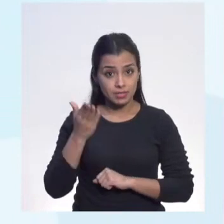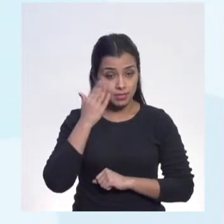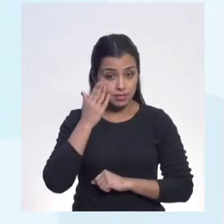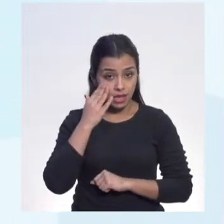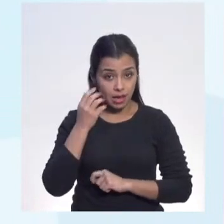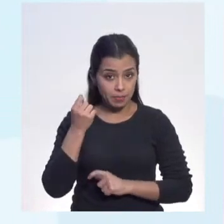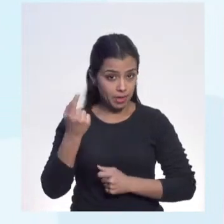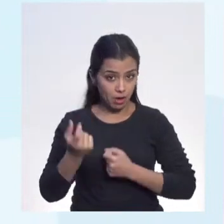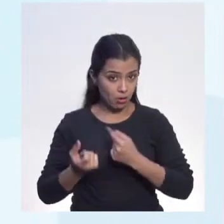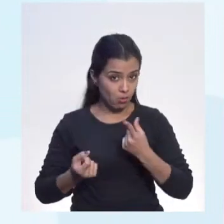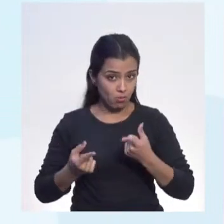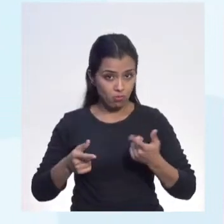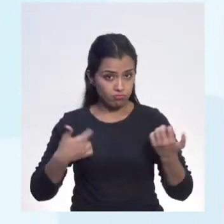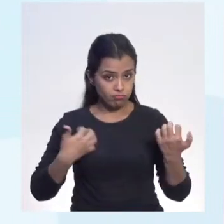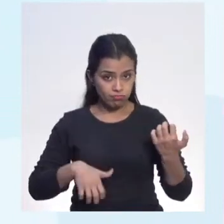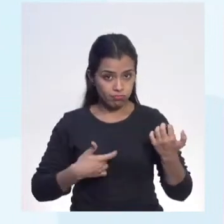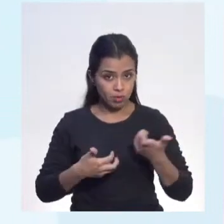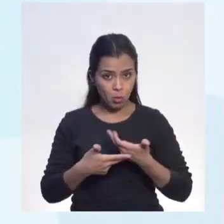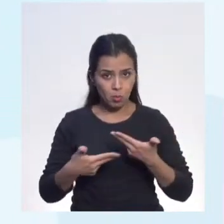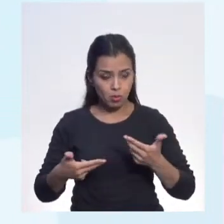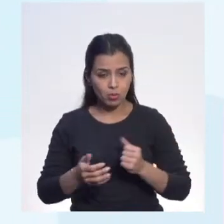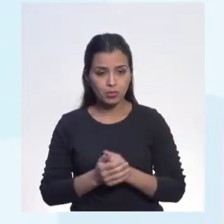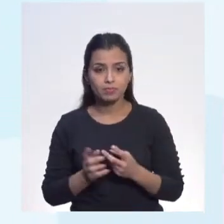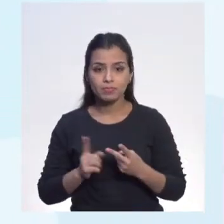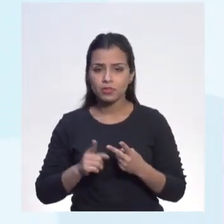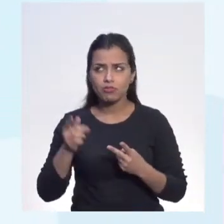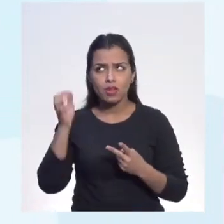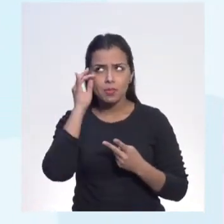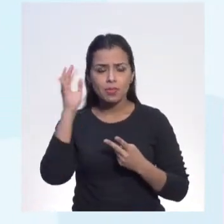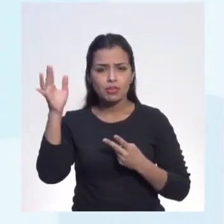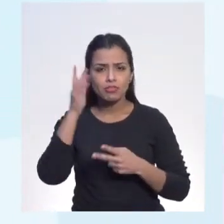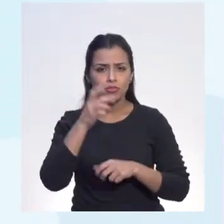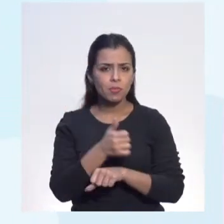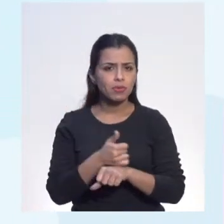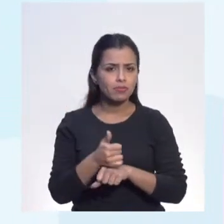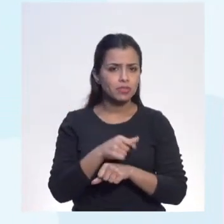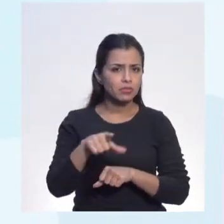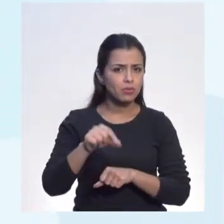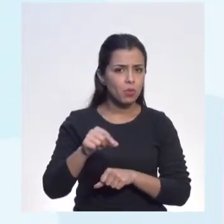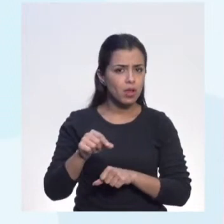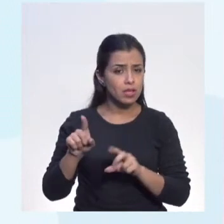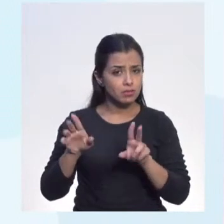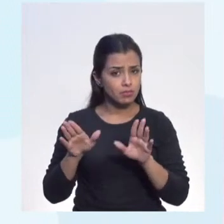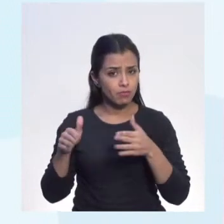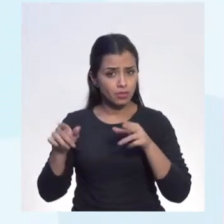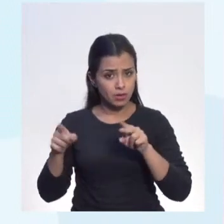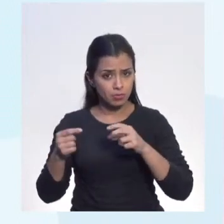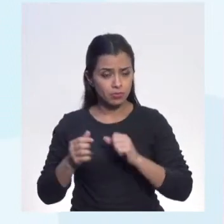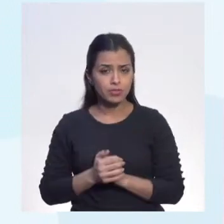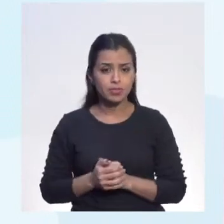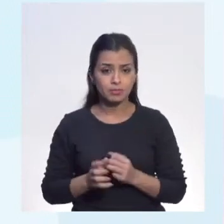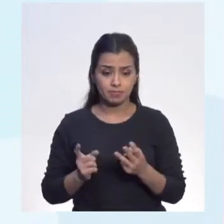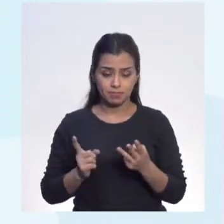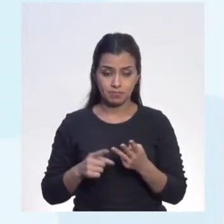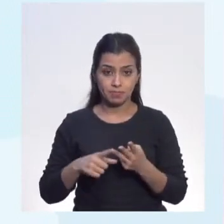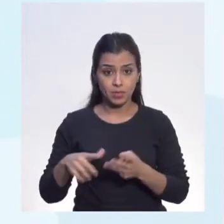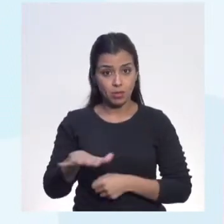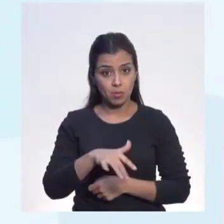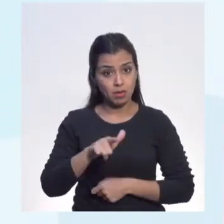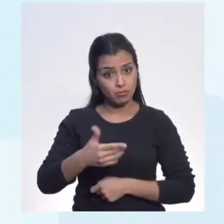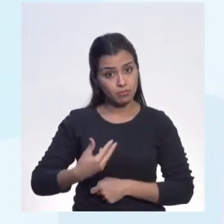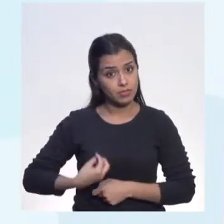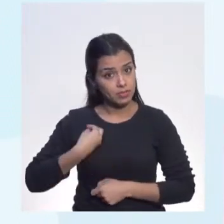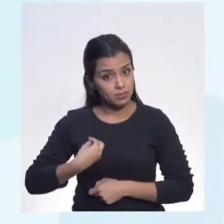musical? Já pensaram em seguir alguma carreira musical? Qual? No bairro de vocês, na cidade ou região onde vocês moram,